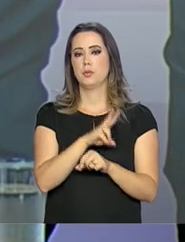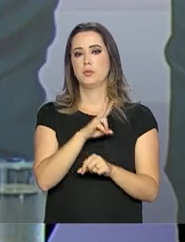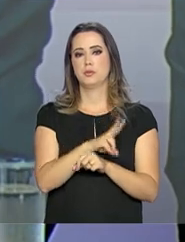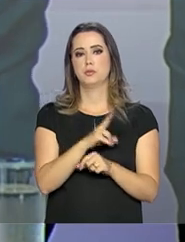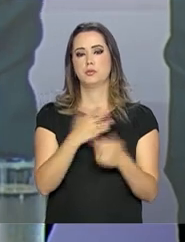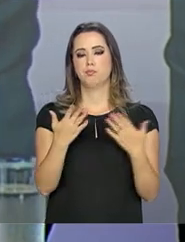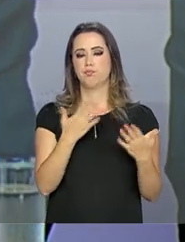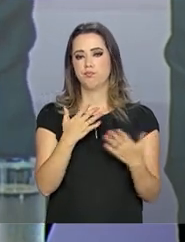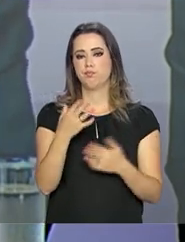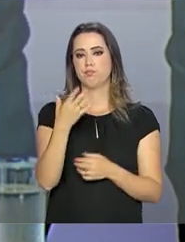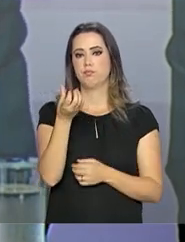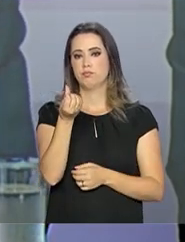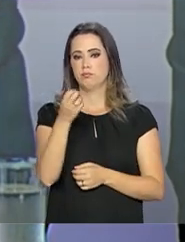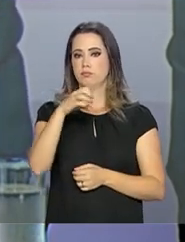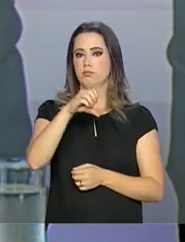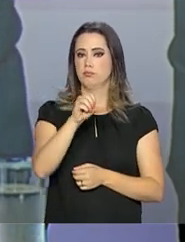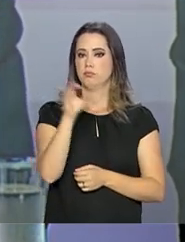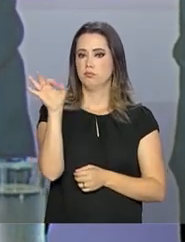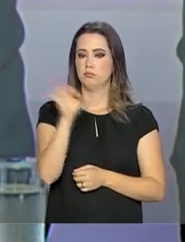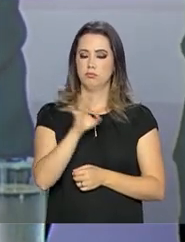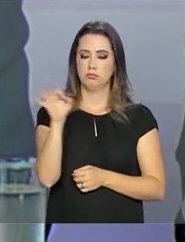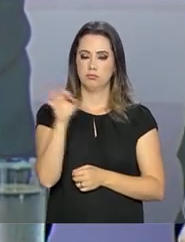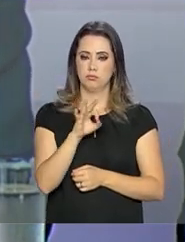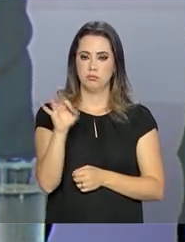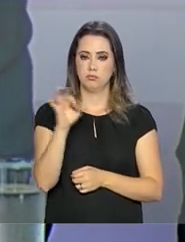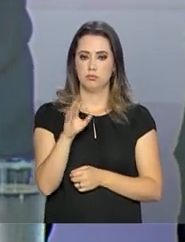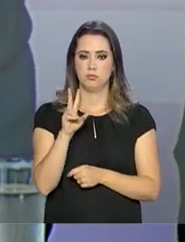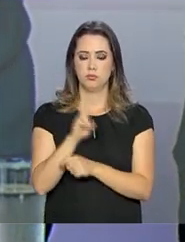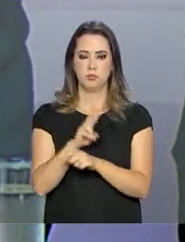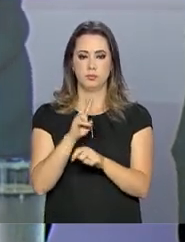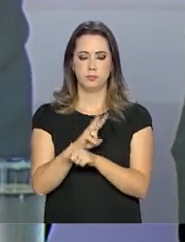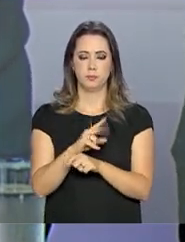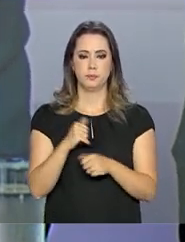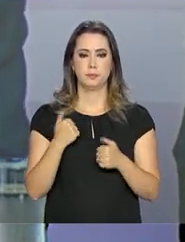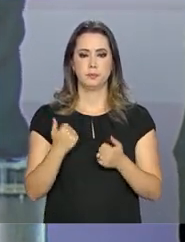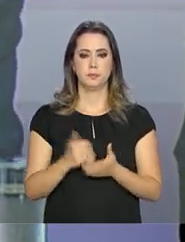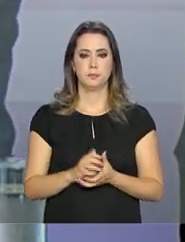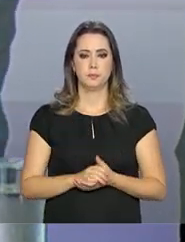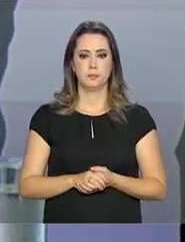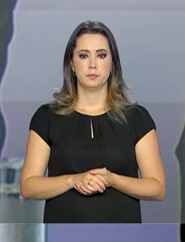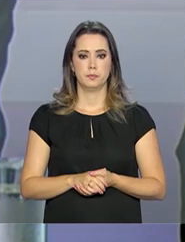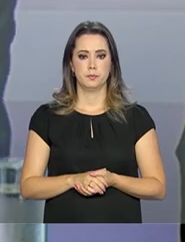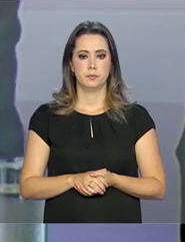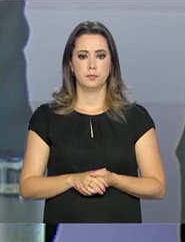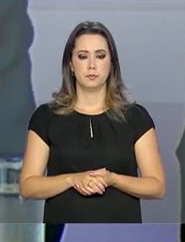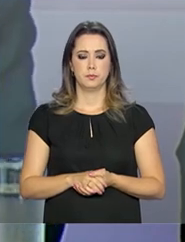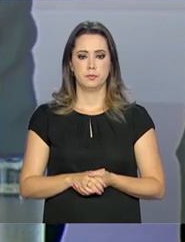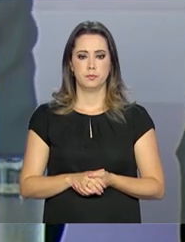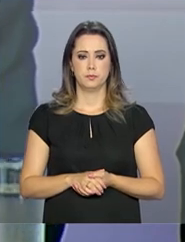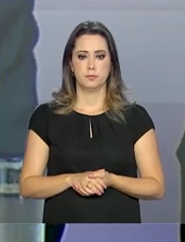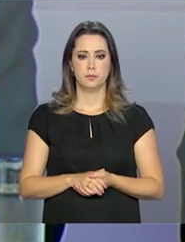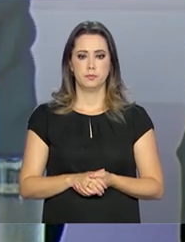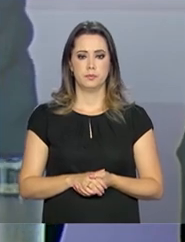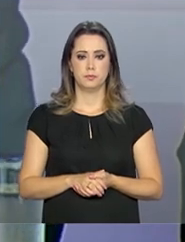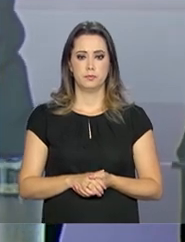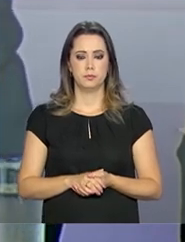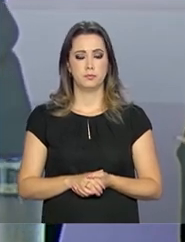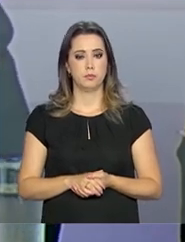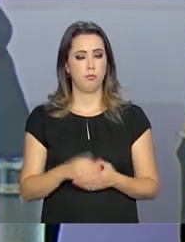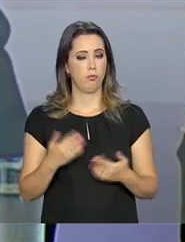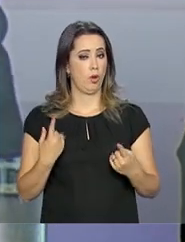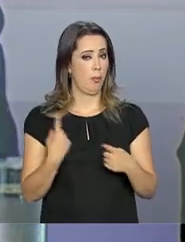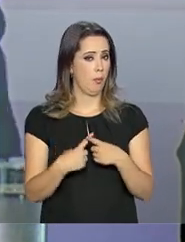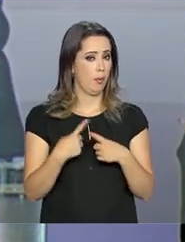com 69% de crianças vacinadas as possíveis quedas a